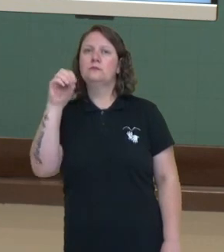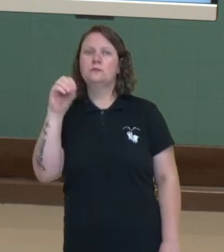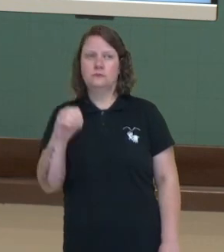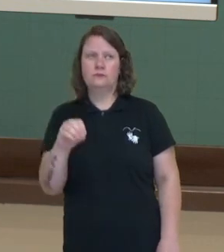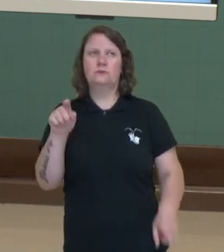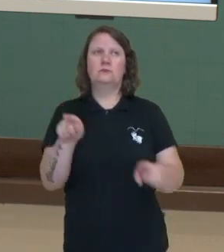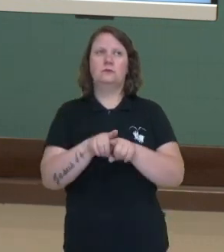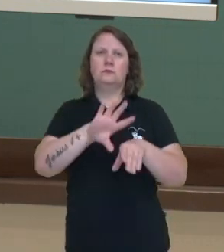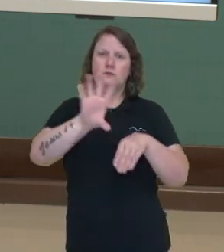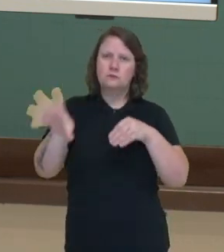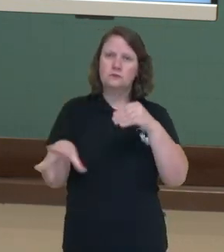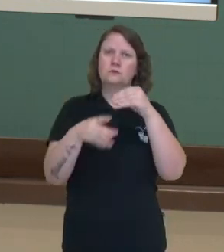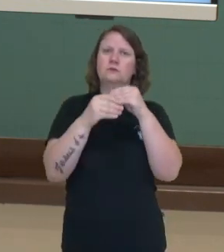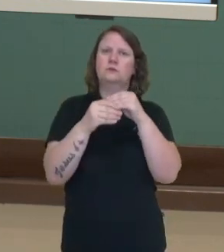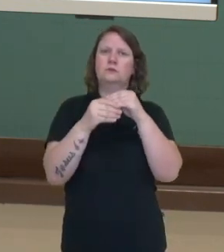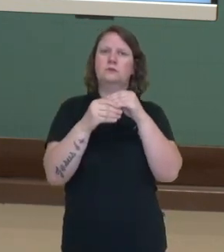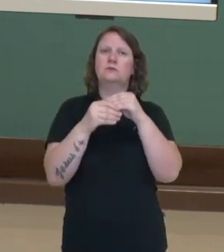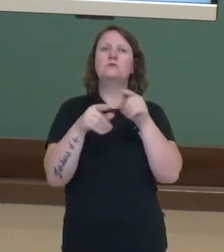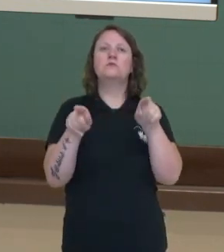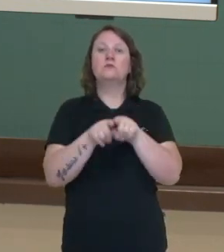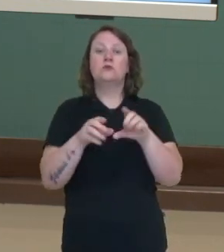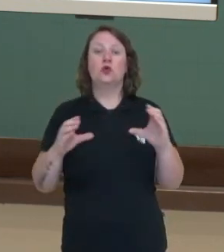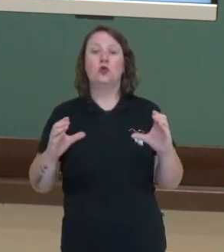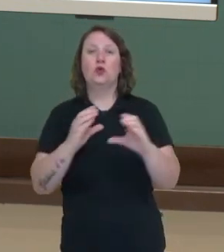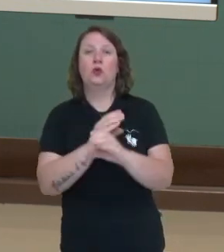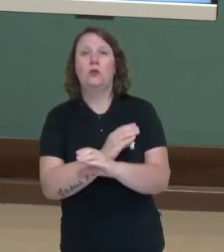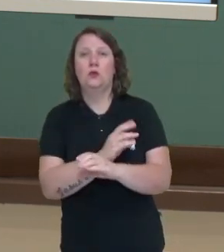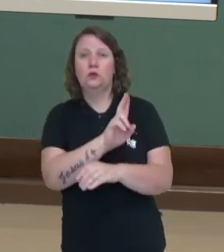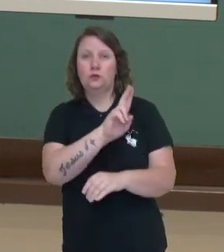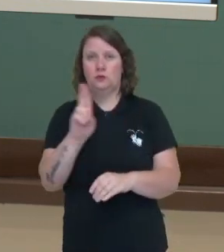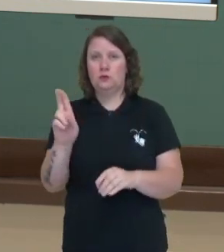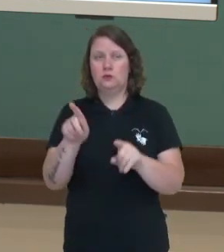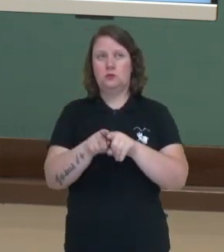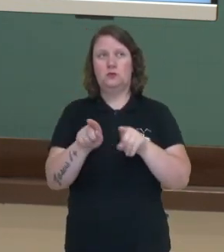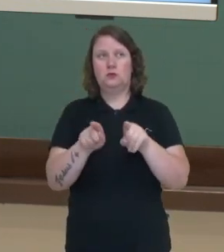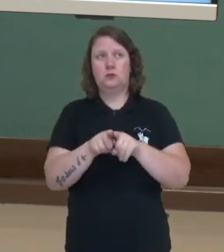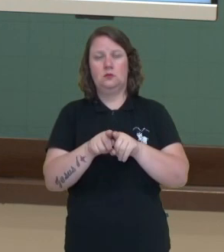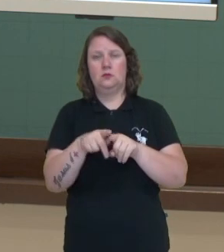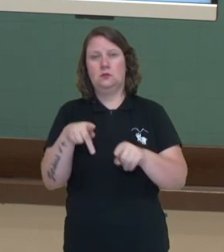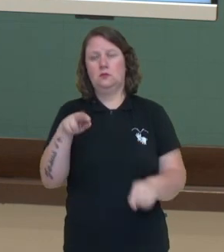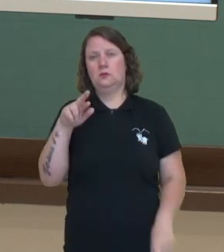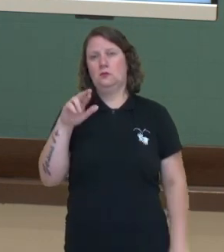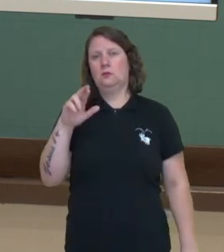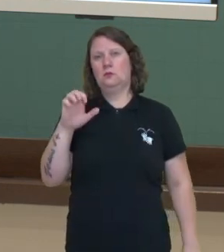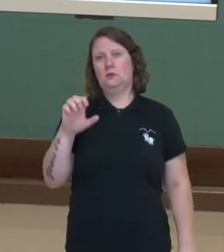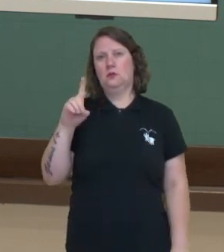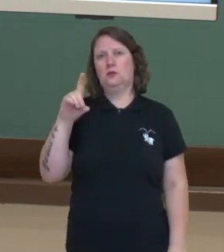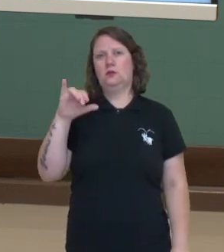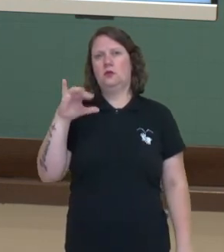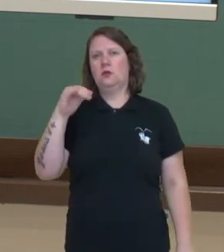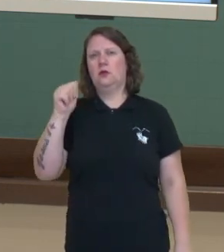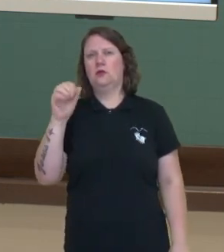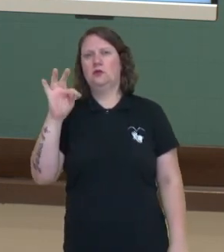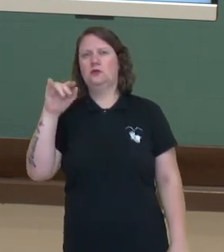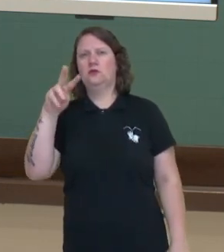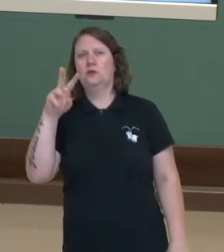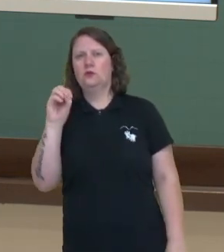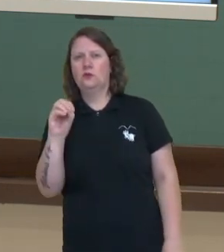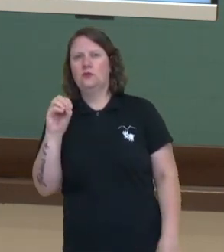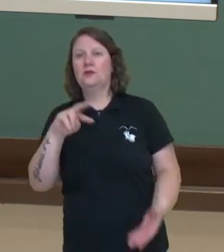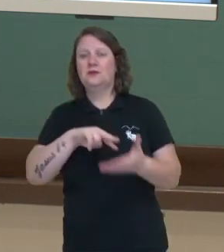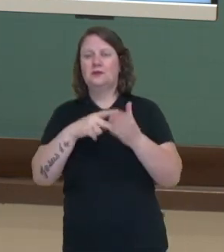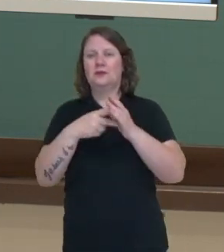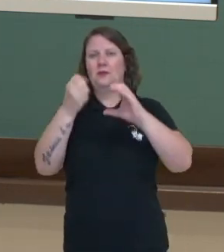o complemento nominal, quando ele completa um nome, e o predicativo, quando ele apresenta uma característica do sujeito.